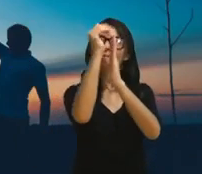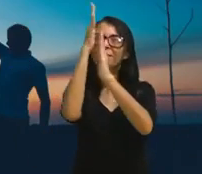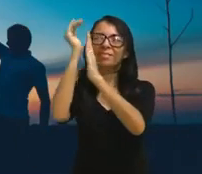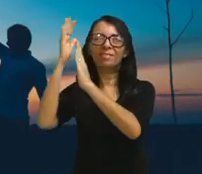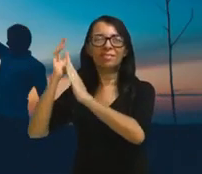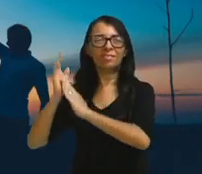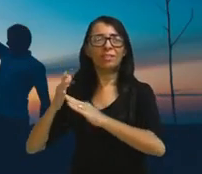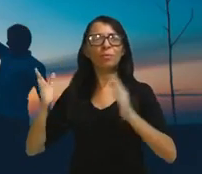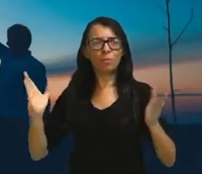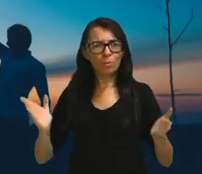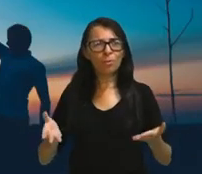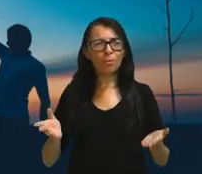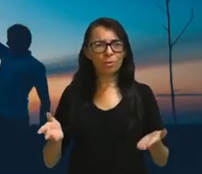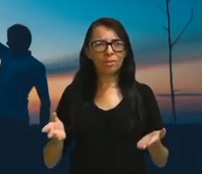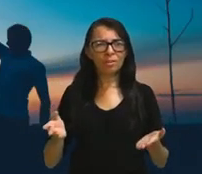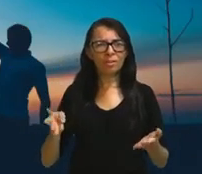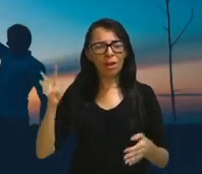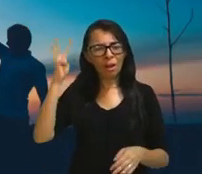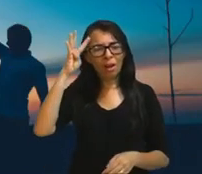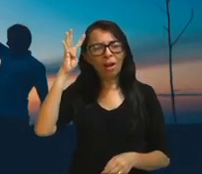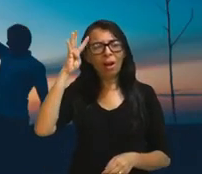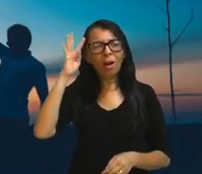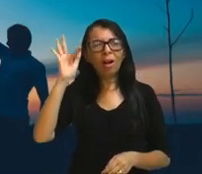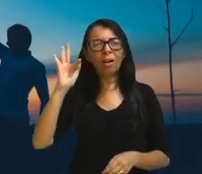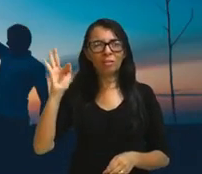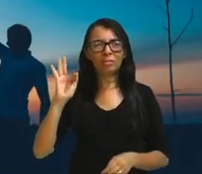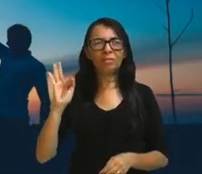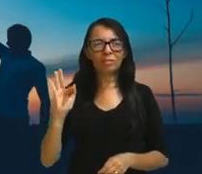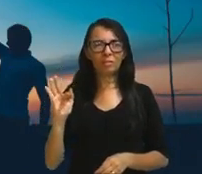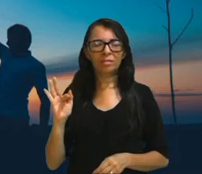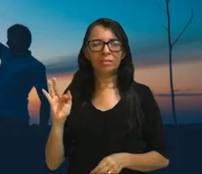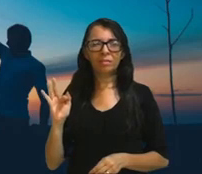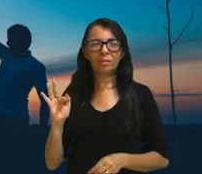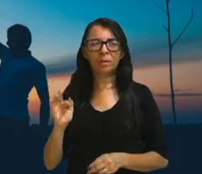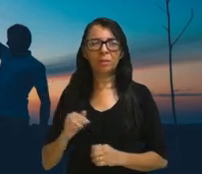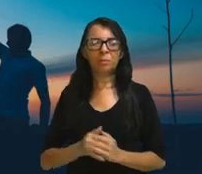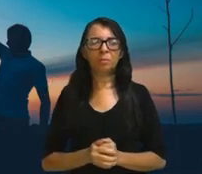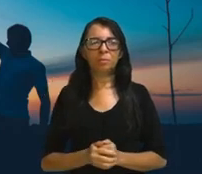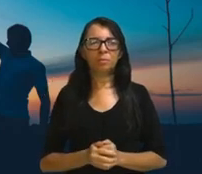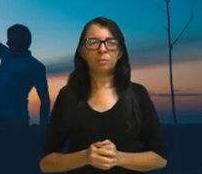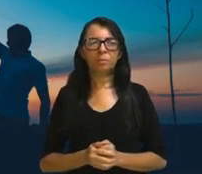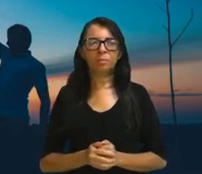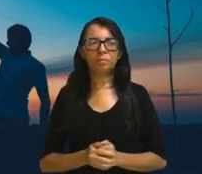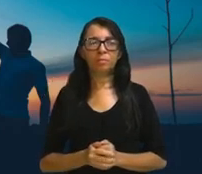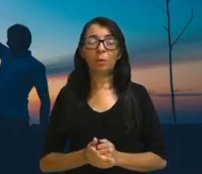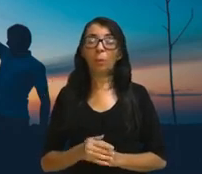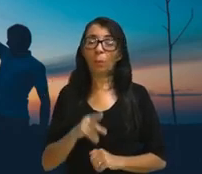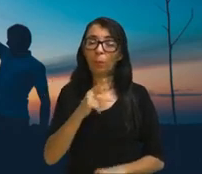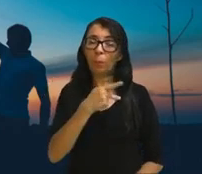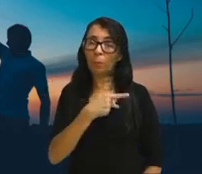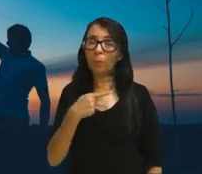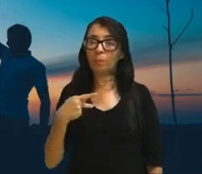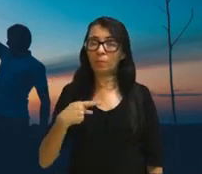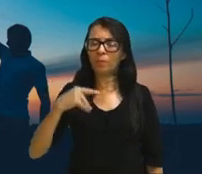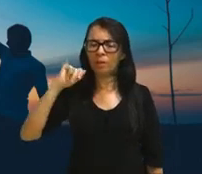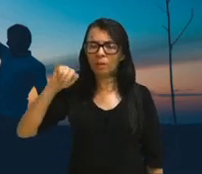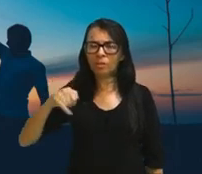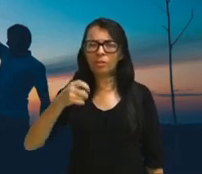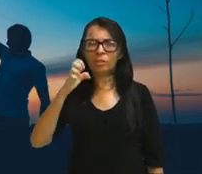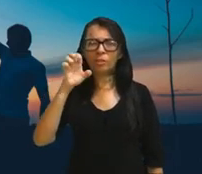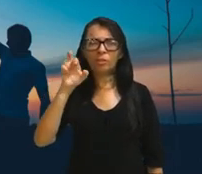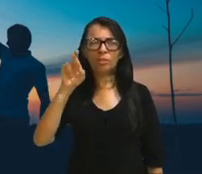quarta-feira. Como o nosso pastor Geriel acabou de falar, nós estamos